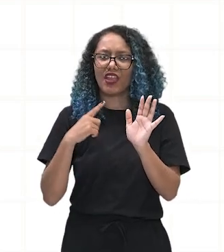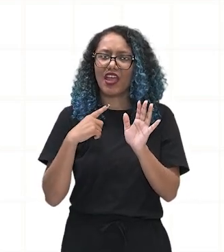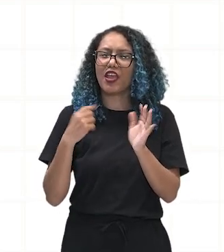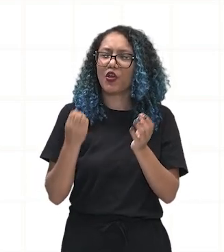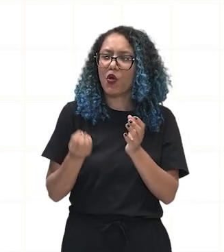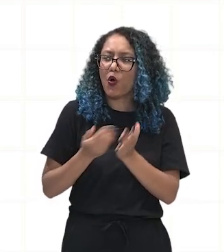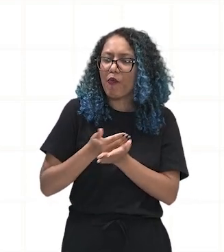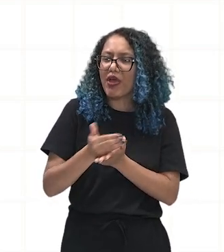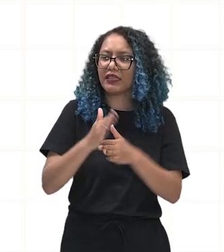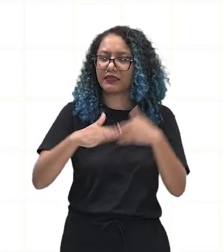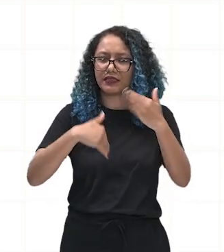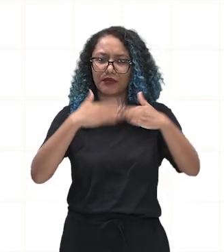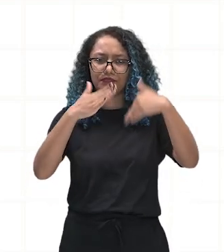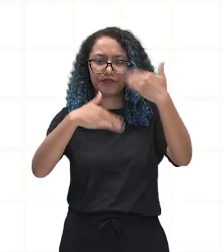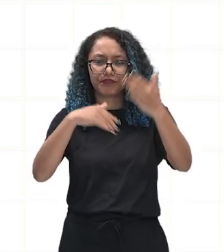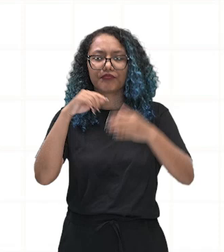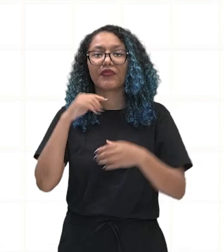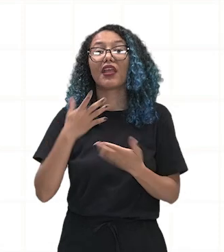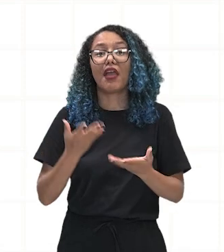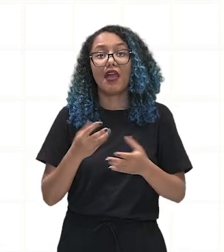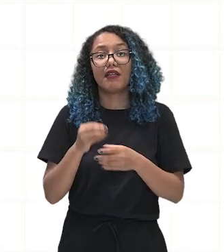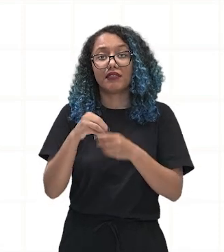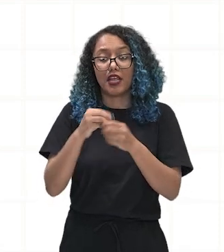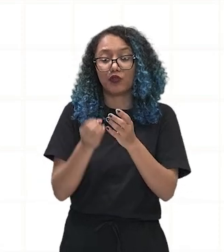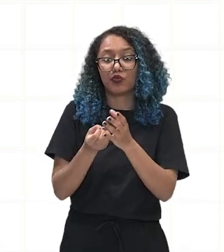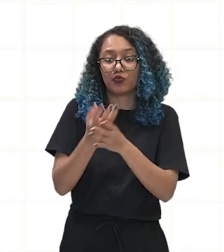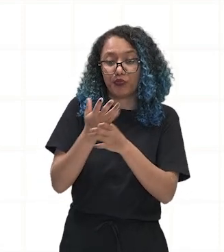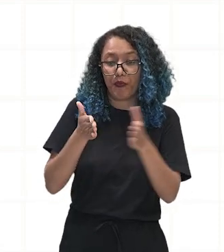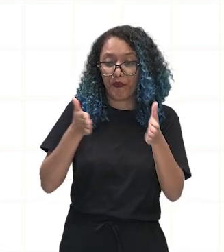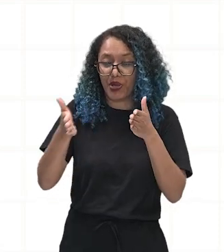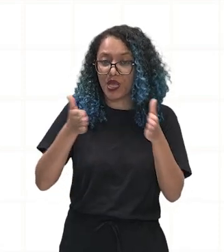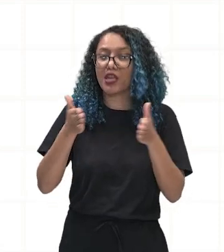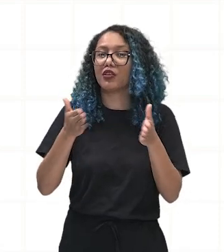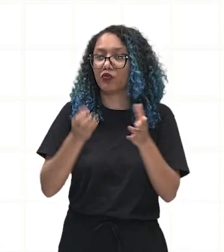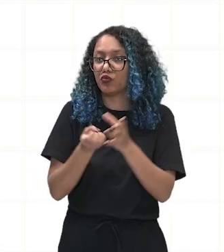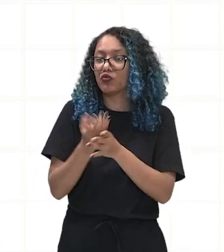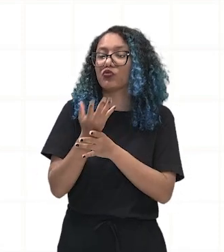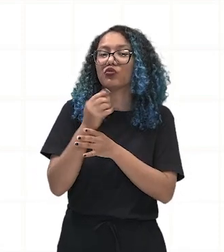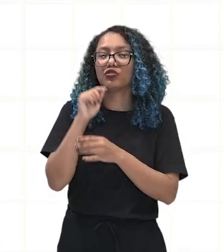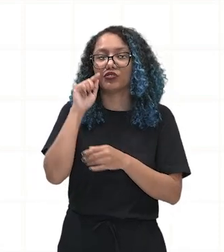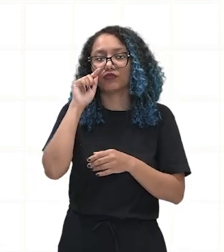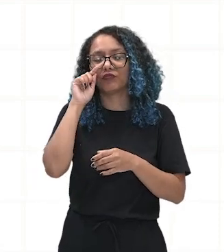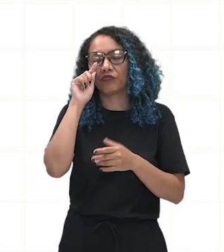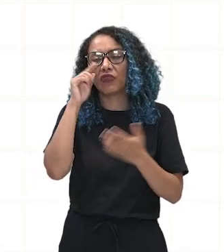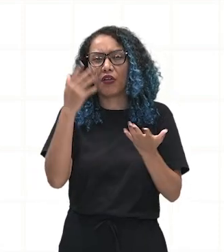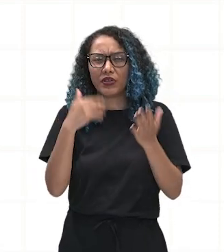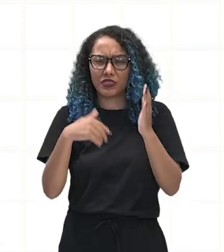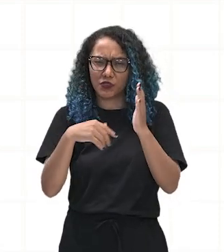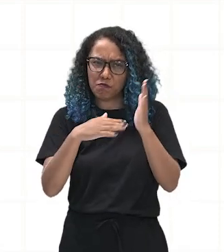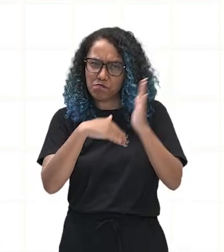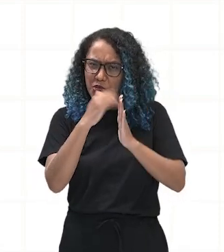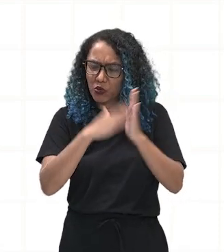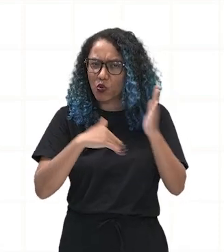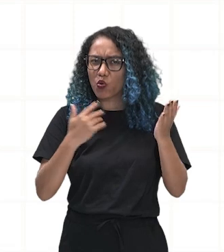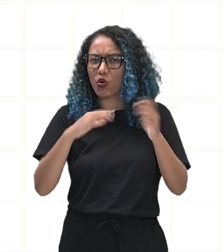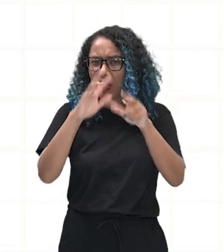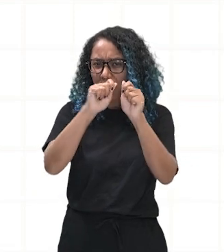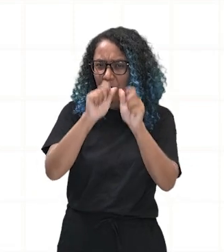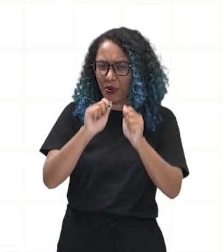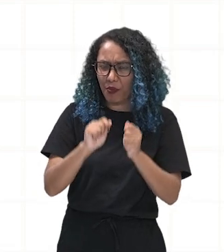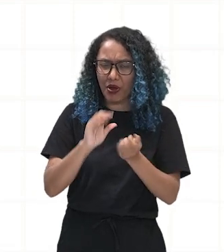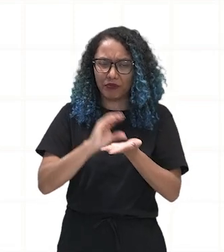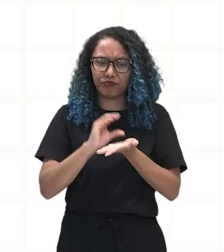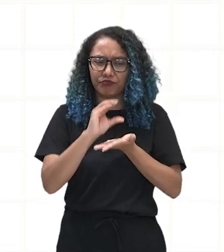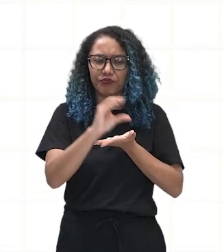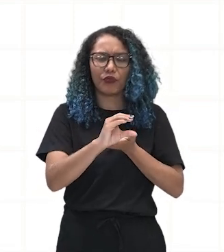período. Essas igrejas, essas pinturas, essas esculturas que surgiram neste período foram